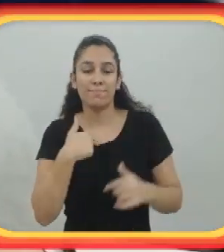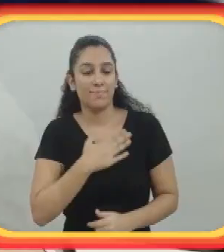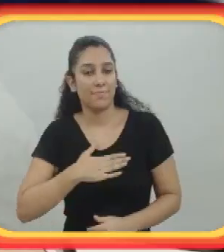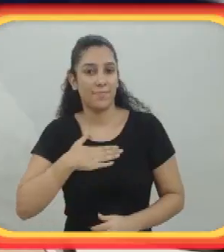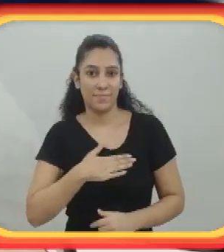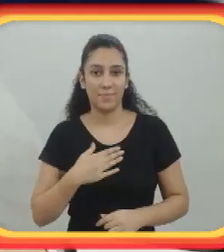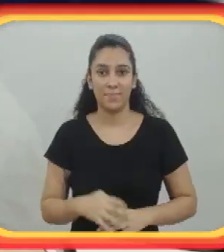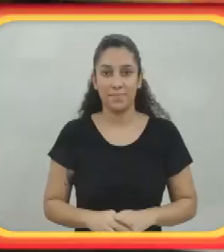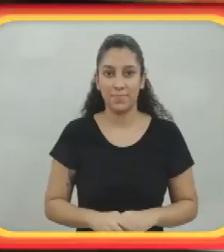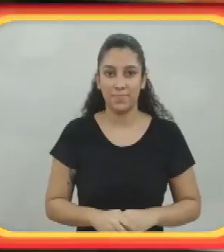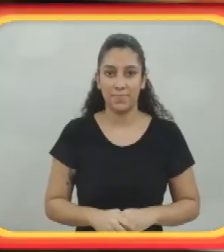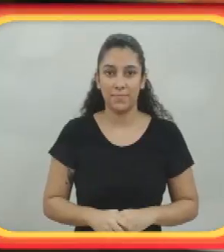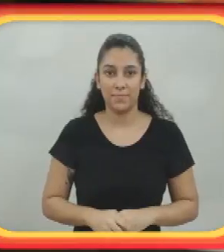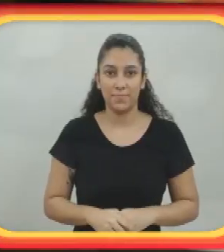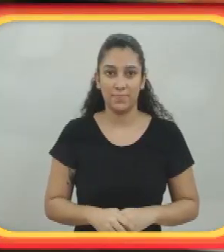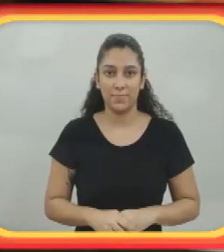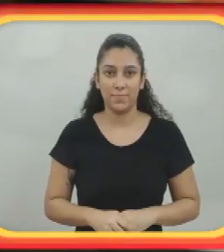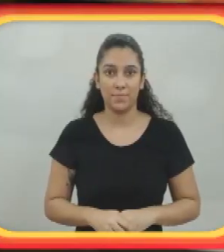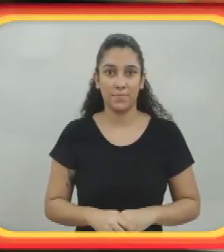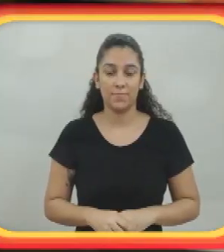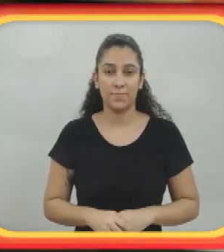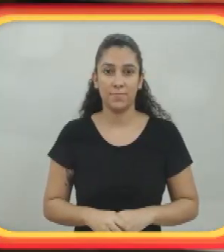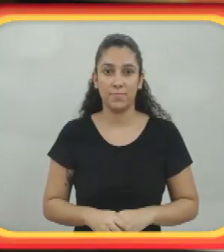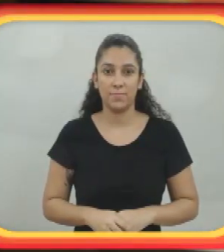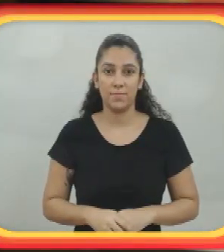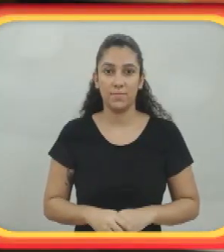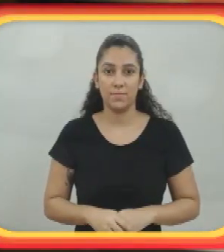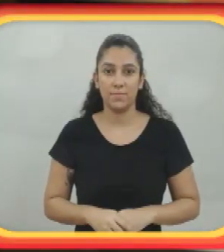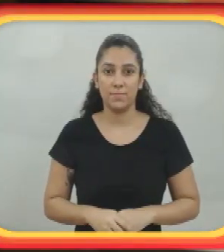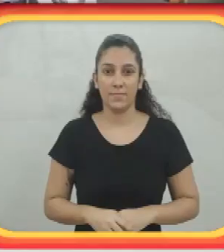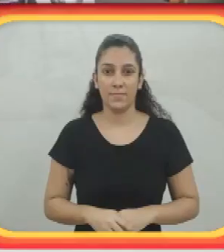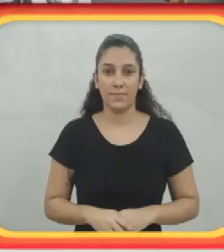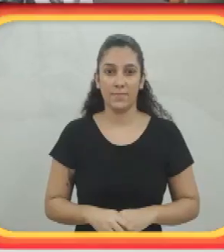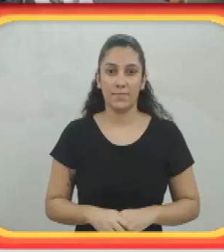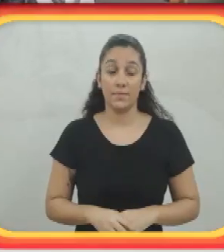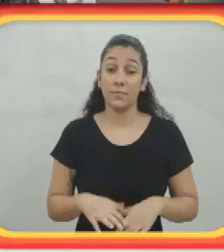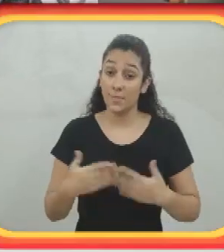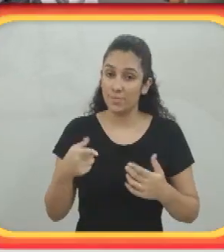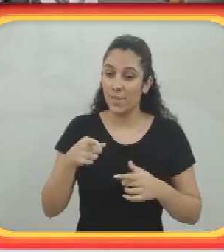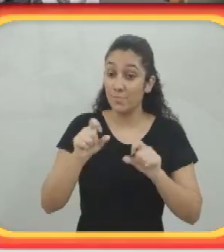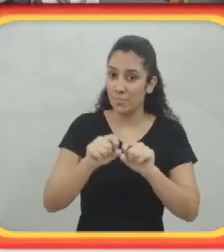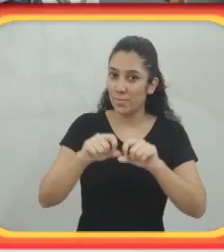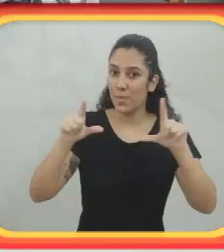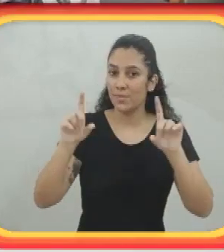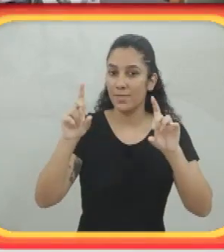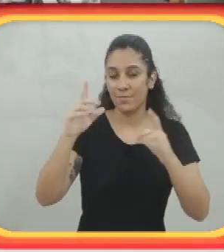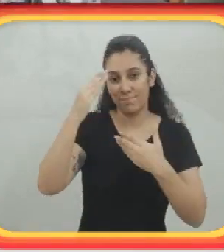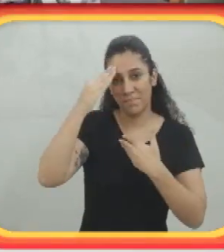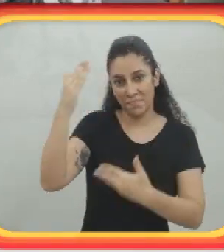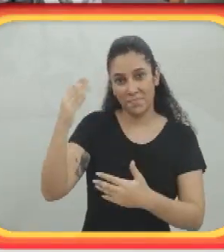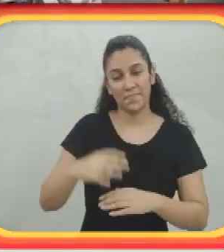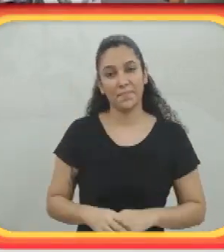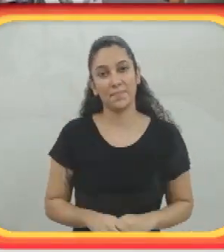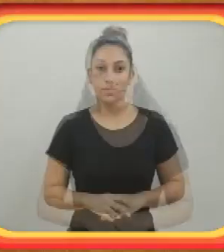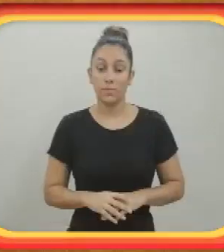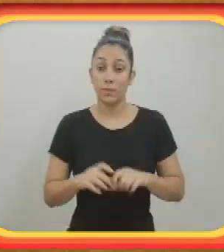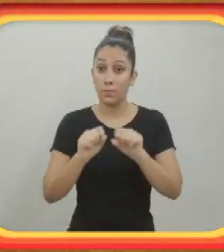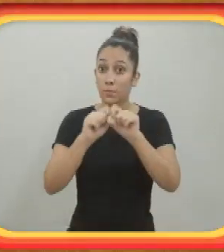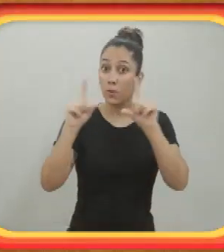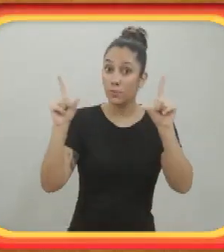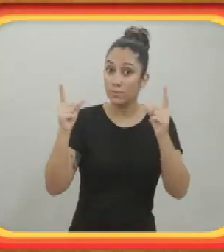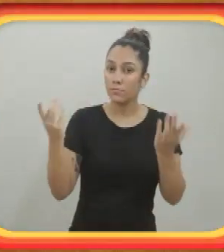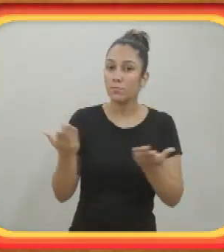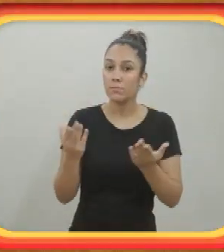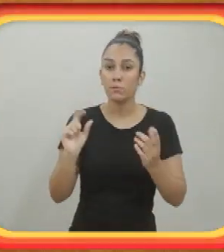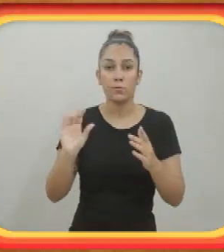pela oportunidade. Muito obrigado, para mim foi um grande prazer. É isso aí, programa especial. Valeu! O